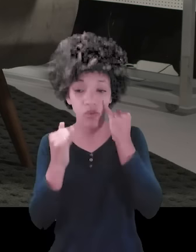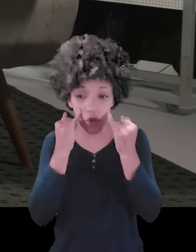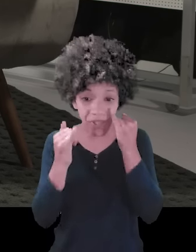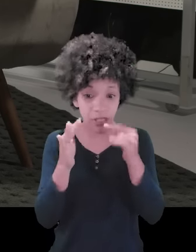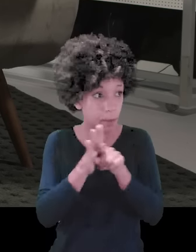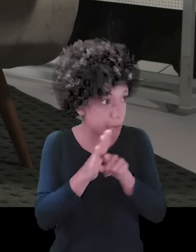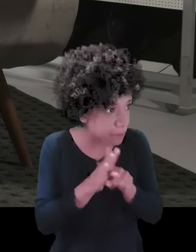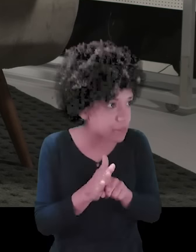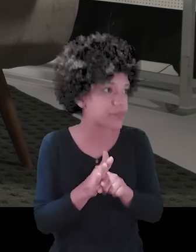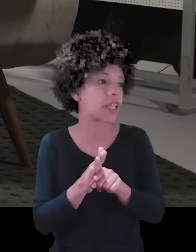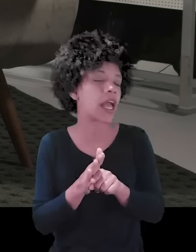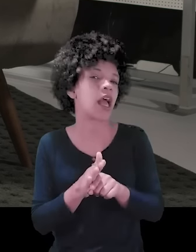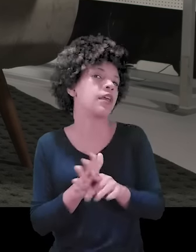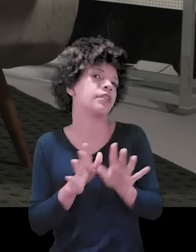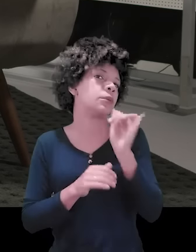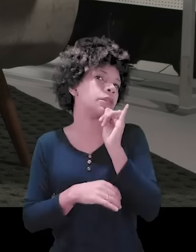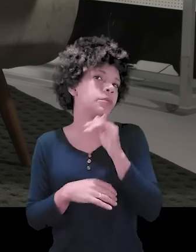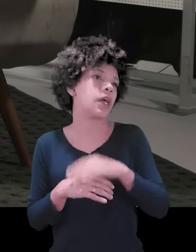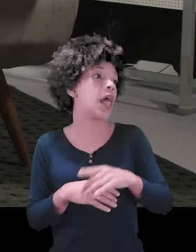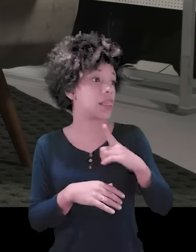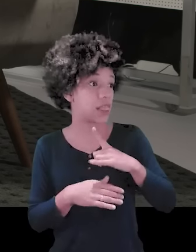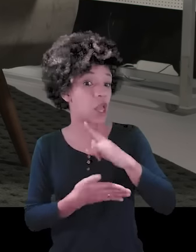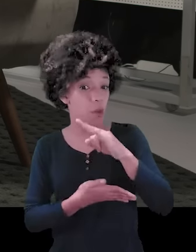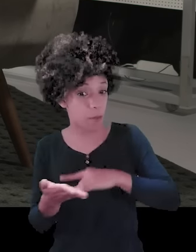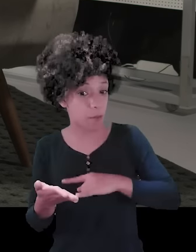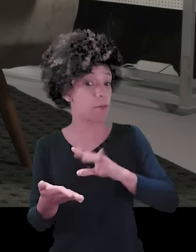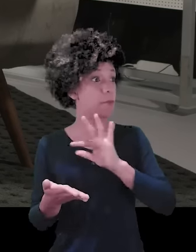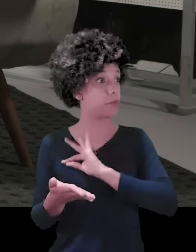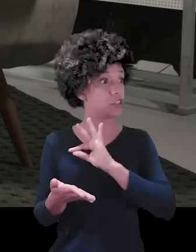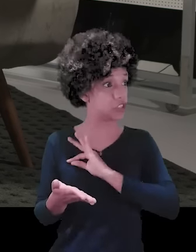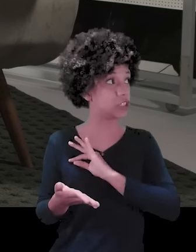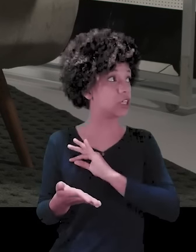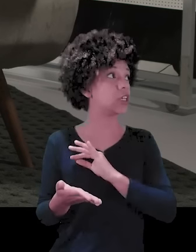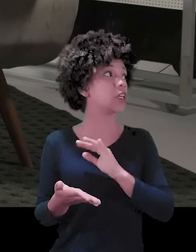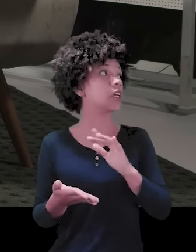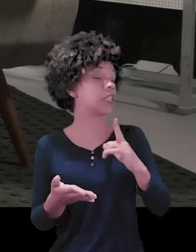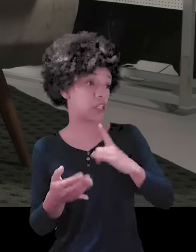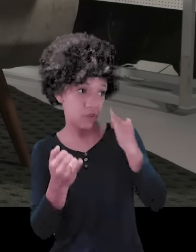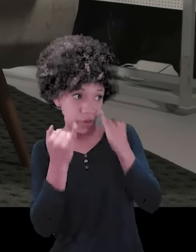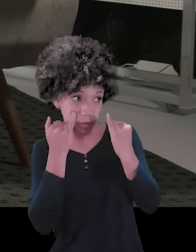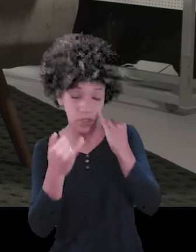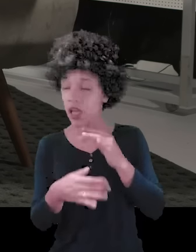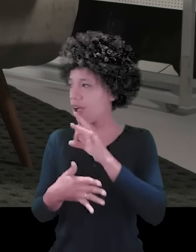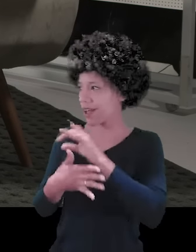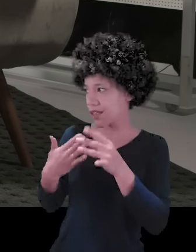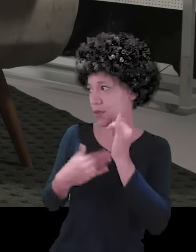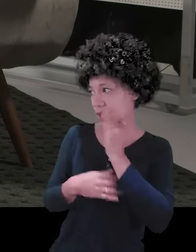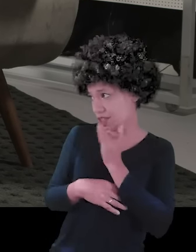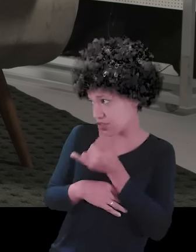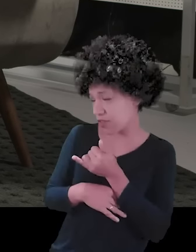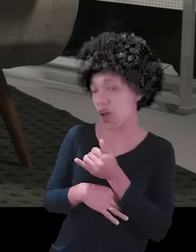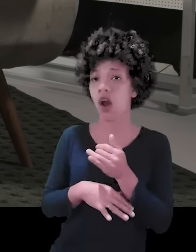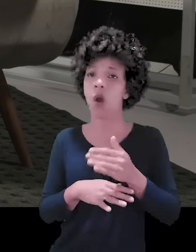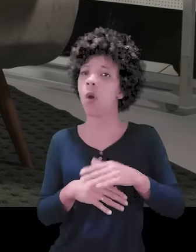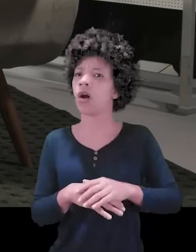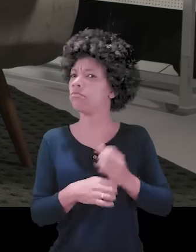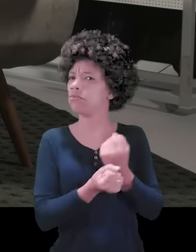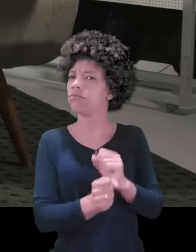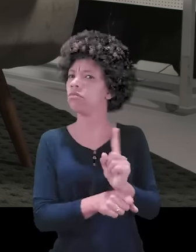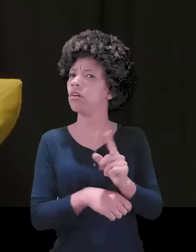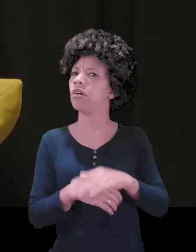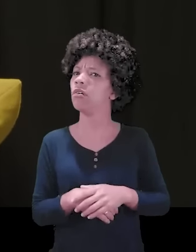então cada cada ursinho tem um boletim de ocorrência que vai pode ser que gere um dado e cada uma narrativa né porque eu posso falar senão não